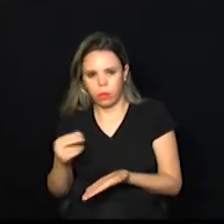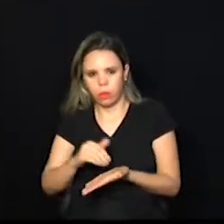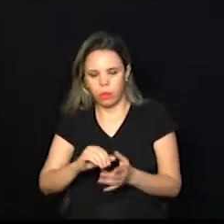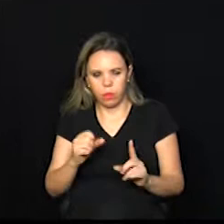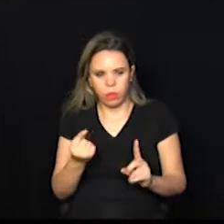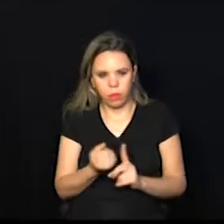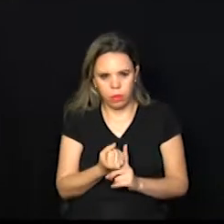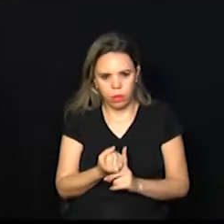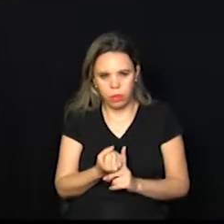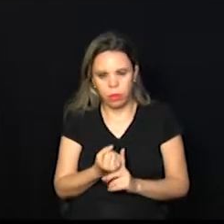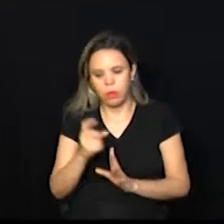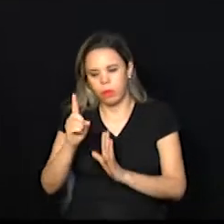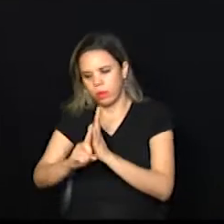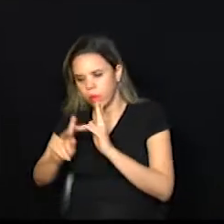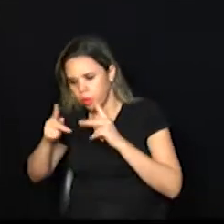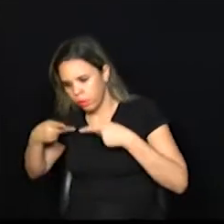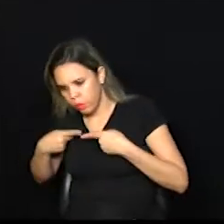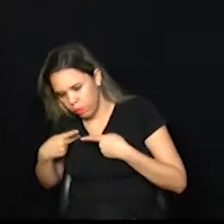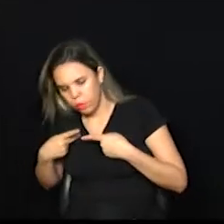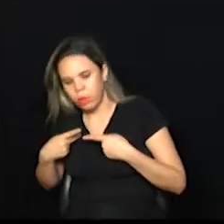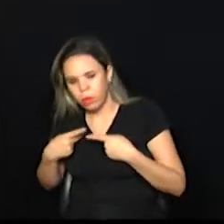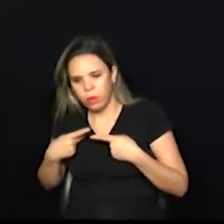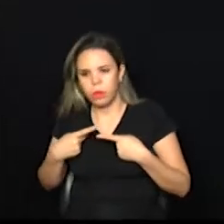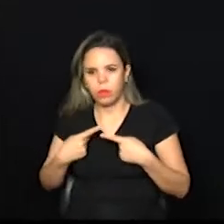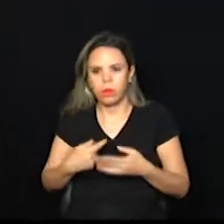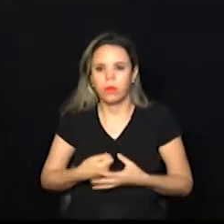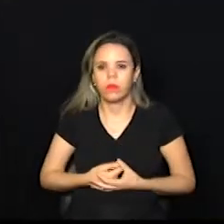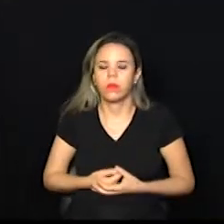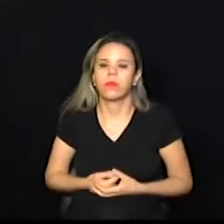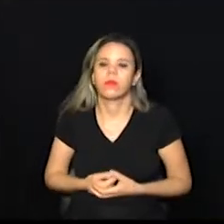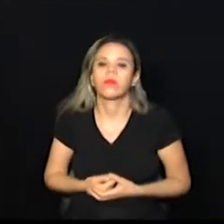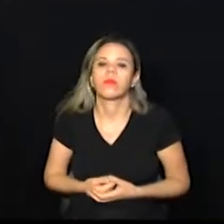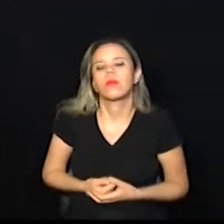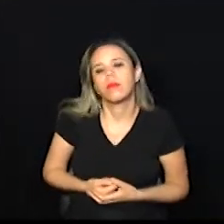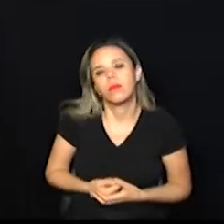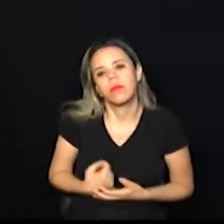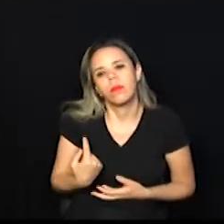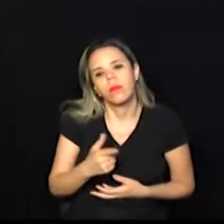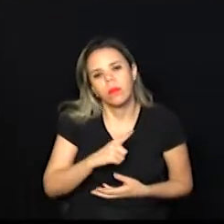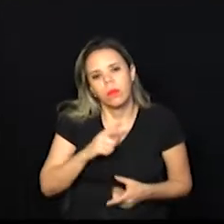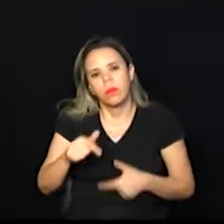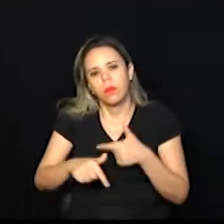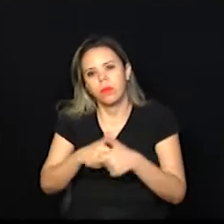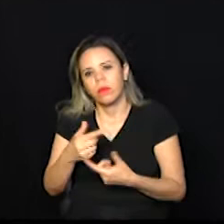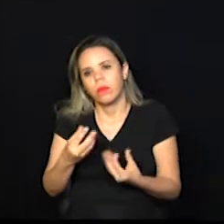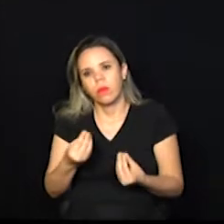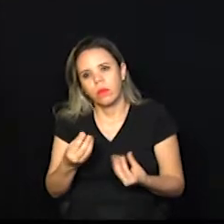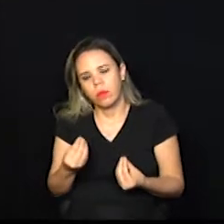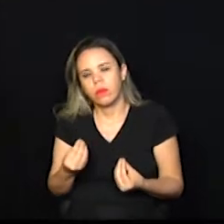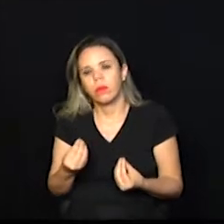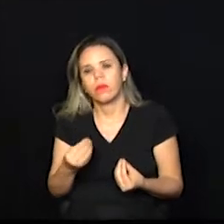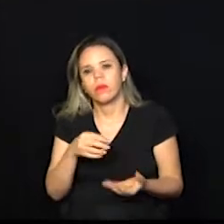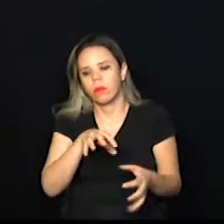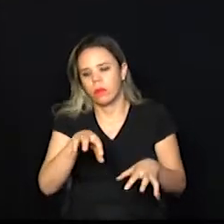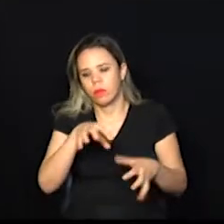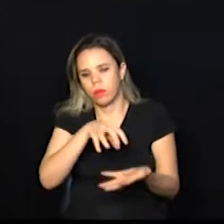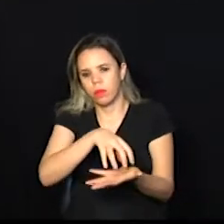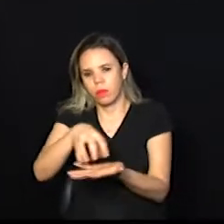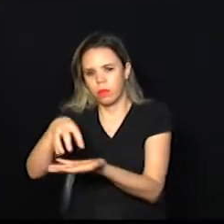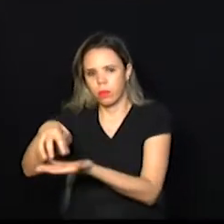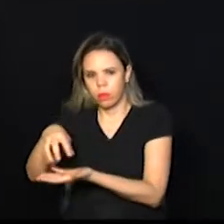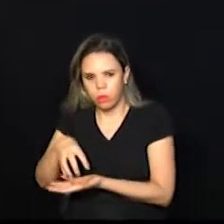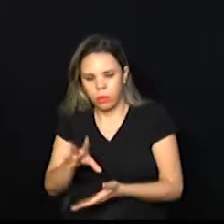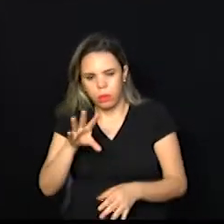Assistência, tanto de Direitos Humanos como de Assistência Social. Né? Então, a gente tem trabalhado muito essa intersetorialidade dentro dos